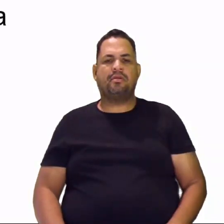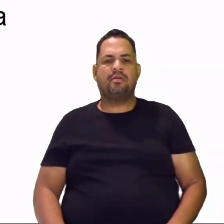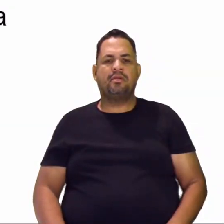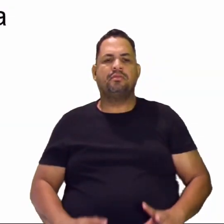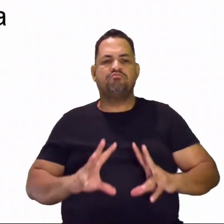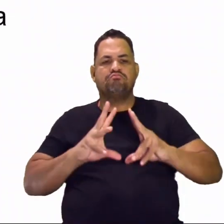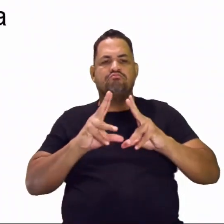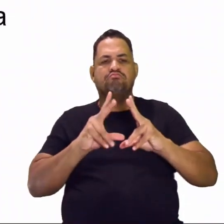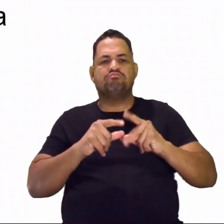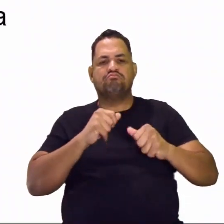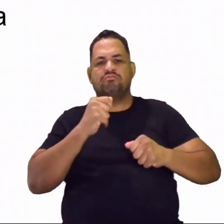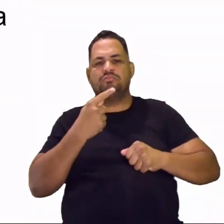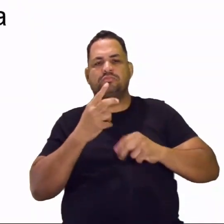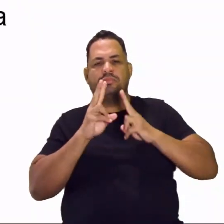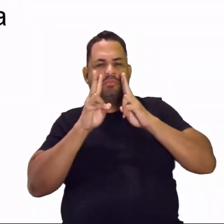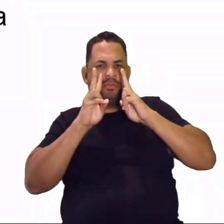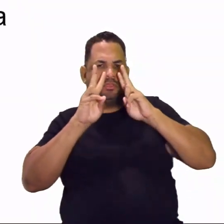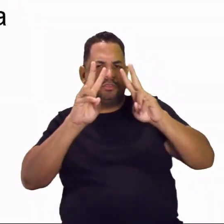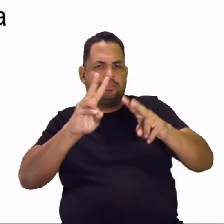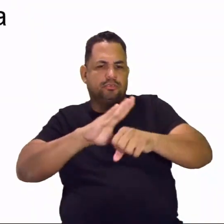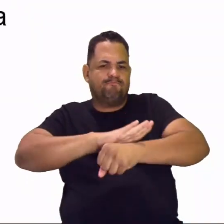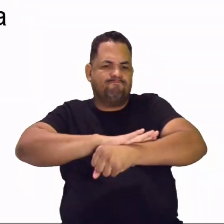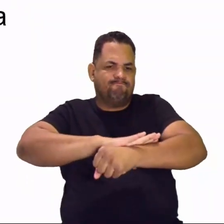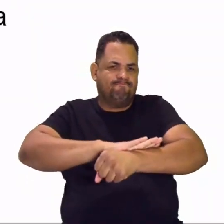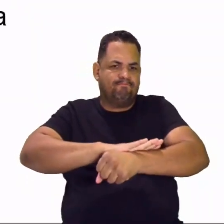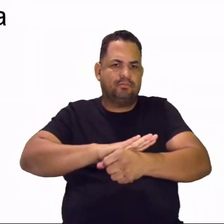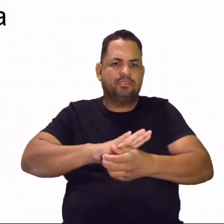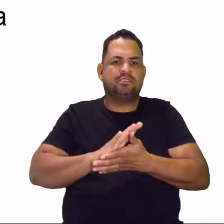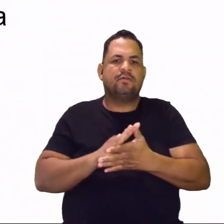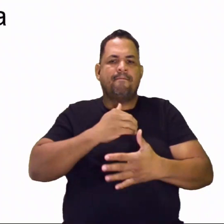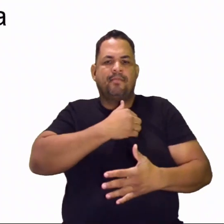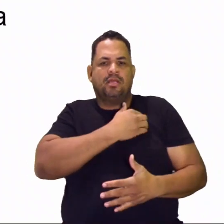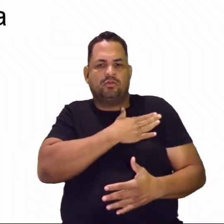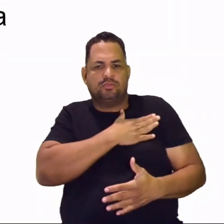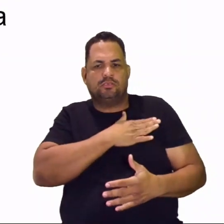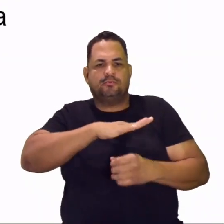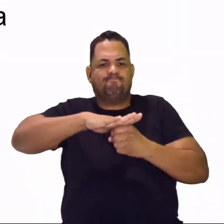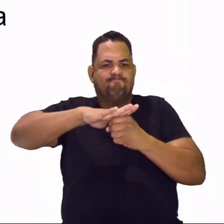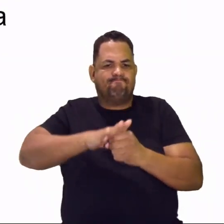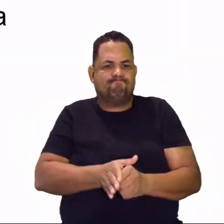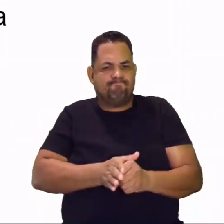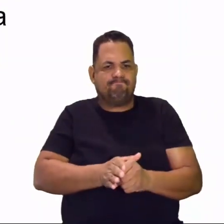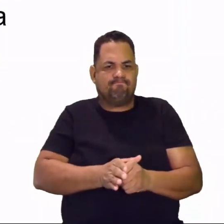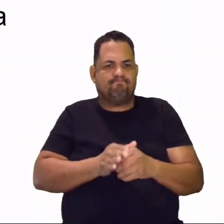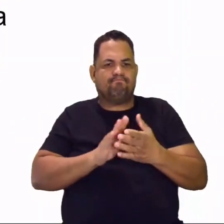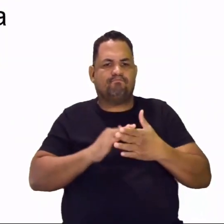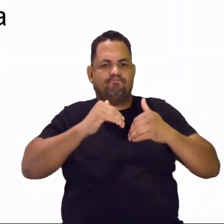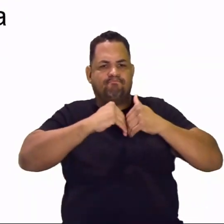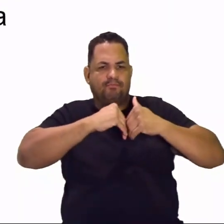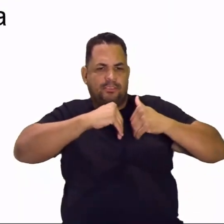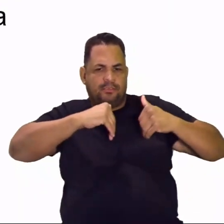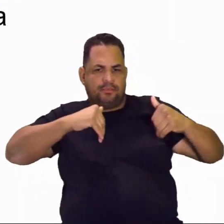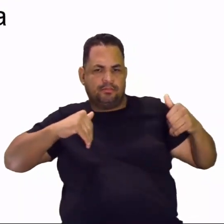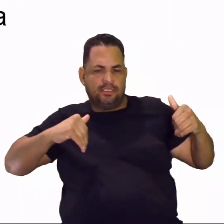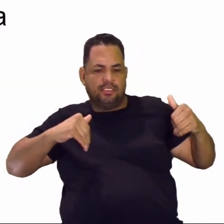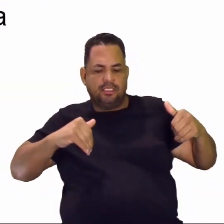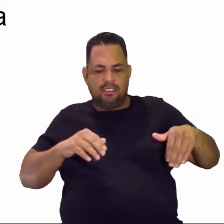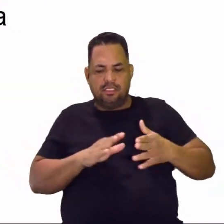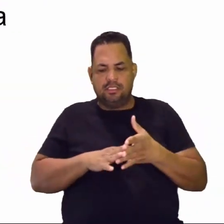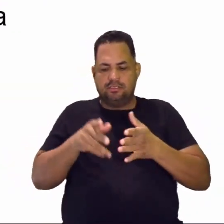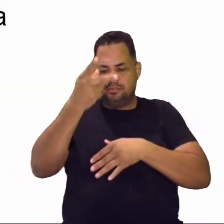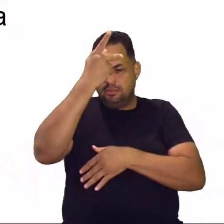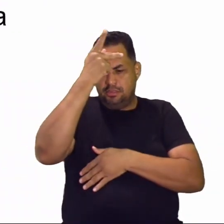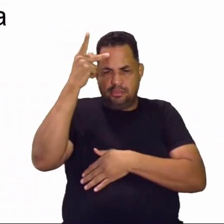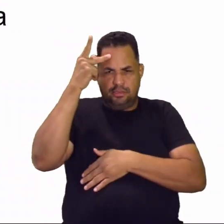ação preconceituosa, discriminatória ou segregacionista, ou seja, de separar as